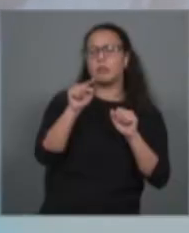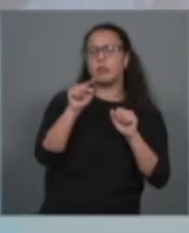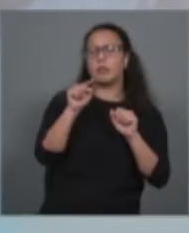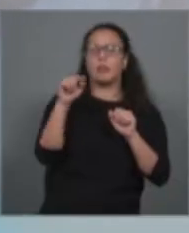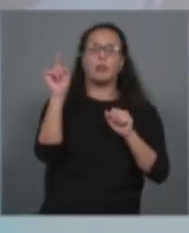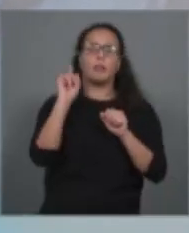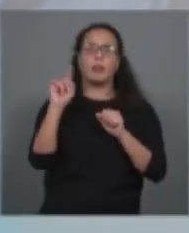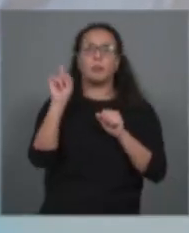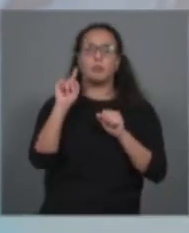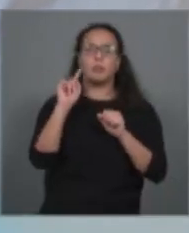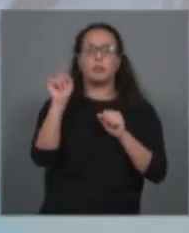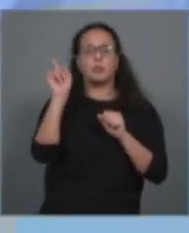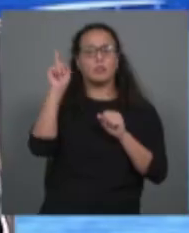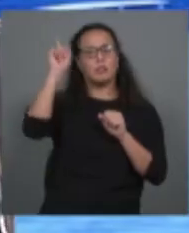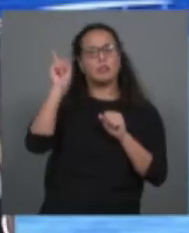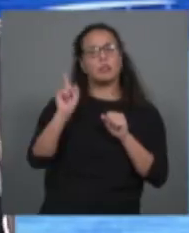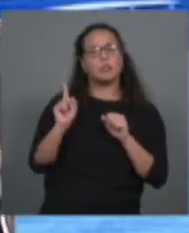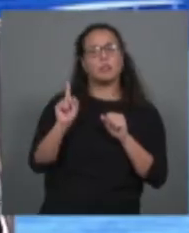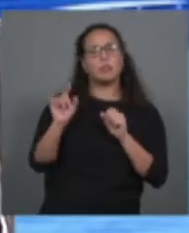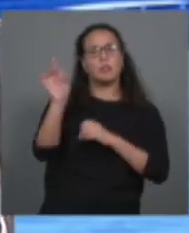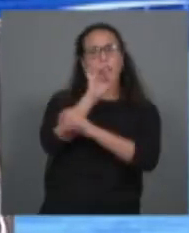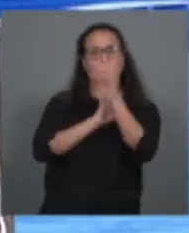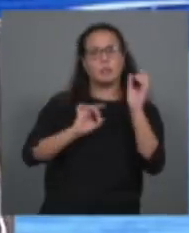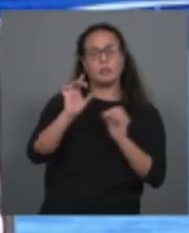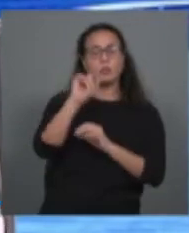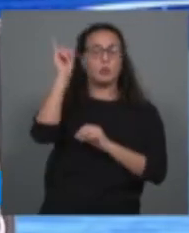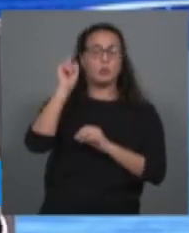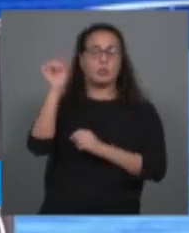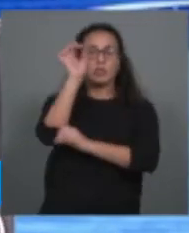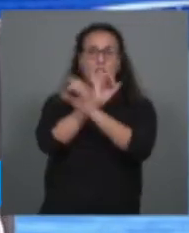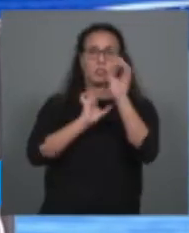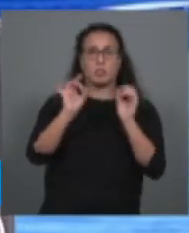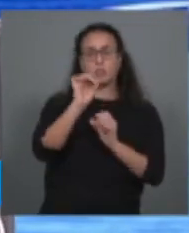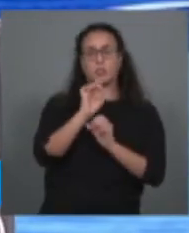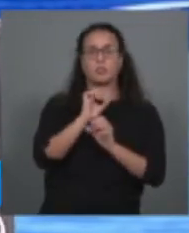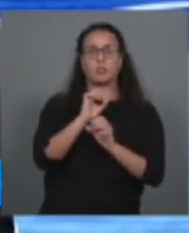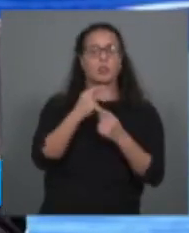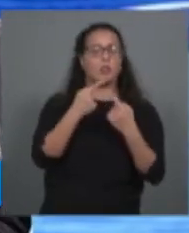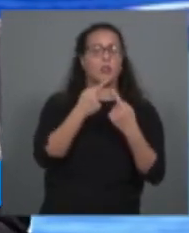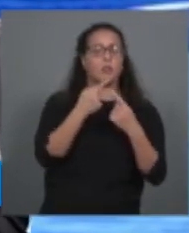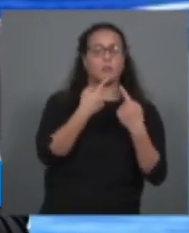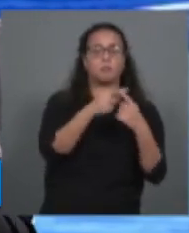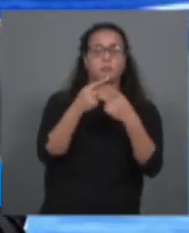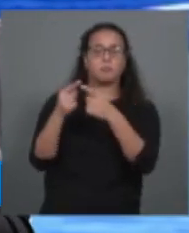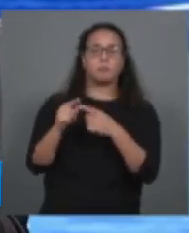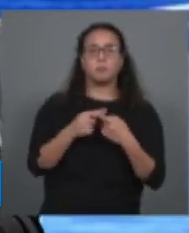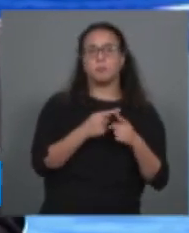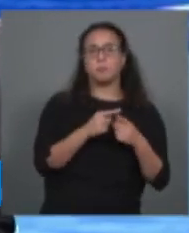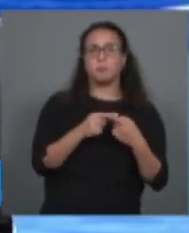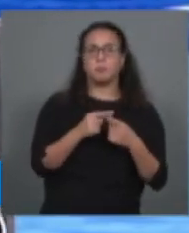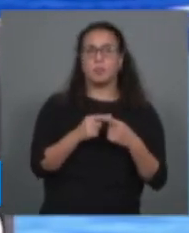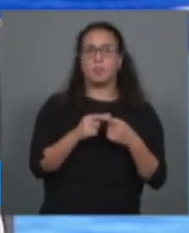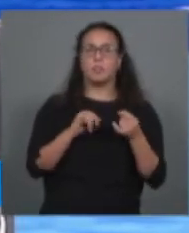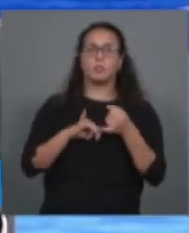para este Dia Internacional. Sim, na verdade, os dias internacionais que várias organizações organizam, peço desculpa